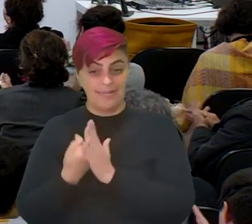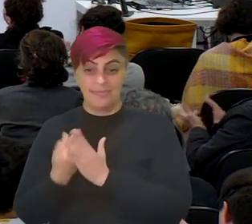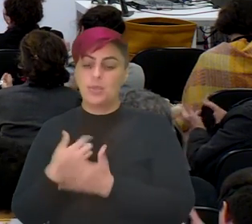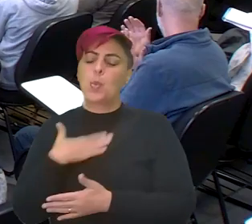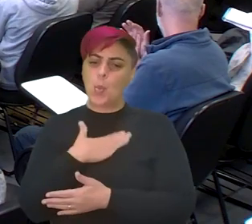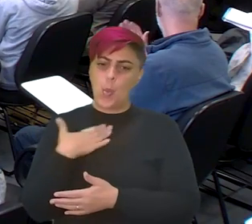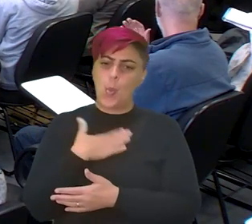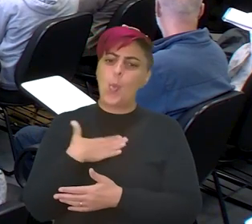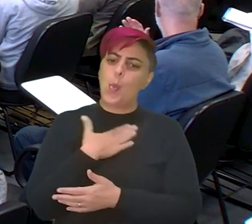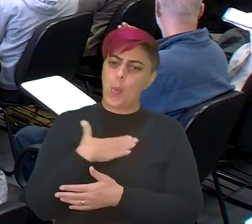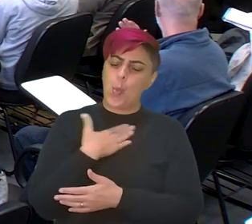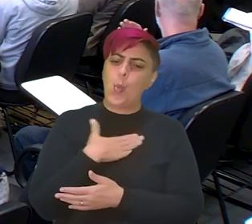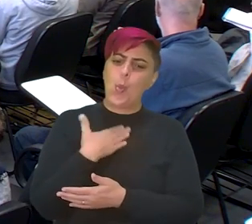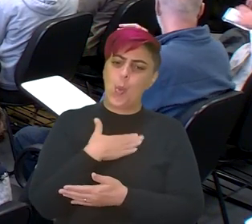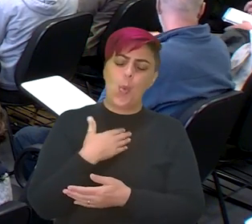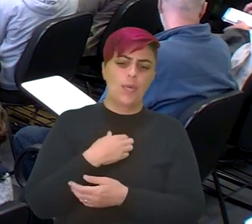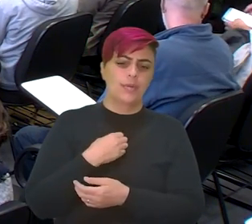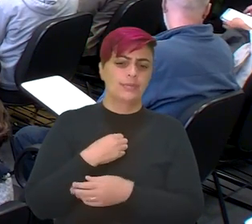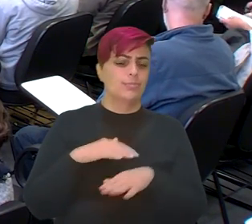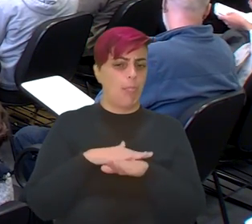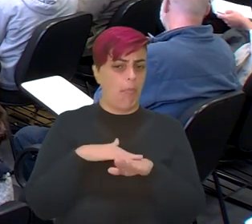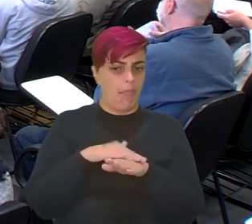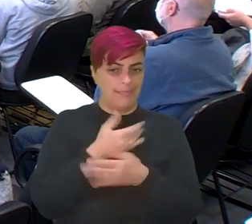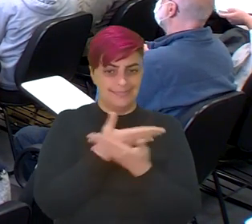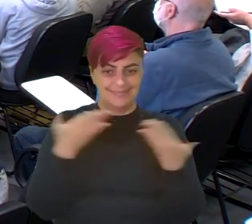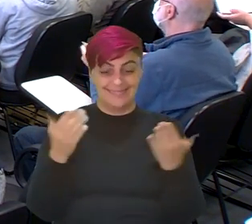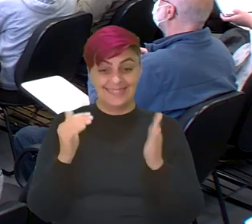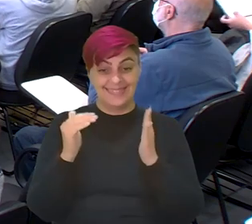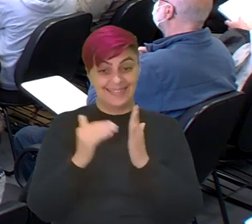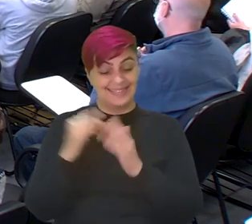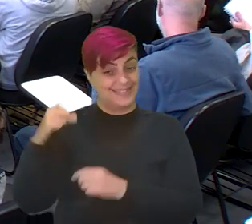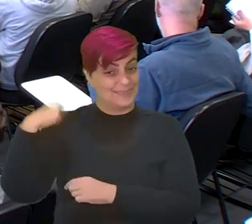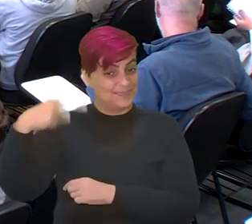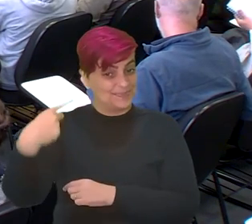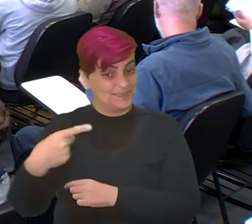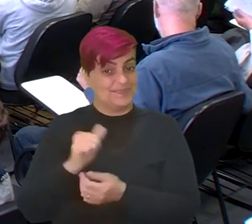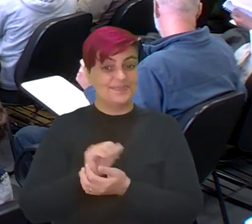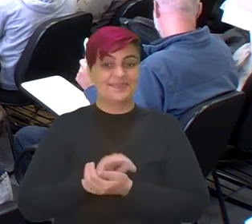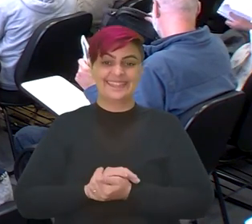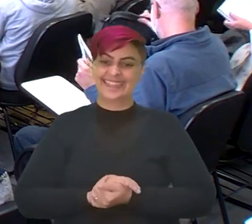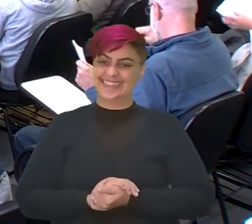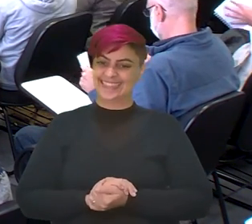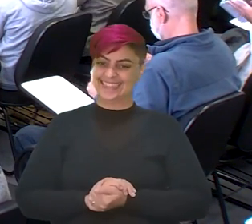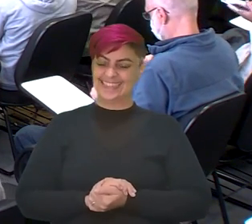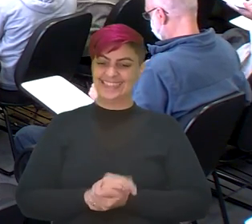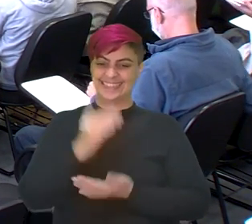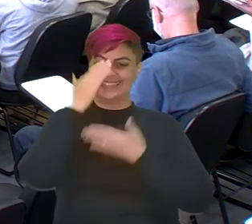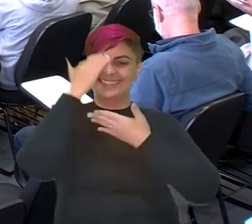perguntas. Gostei demais de conversar com vocês. Até a próxima. Até a próxima.